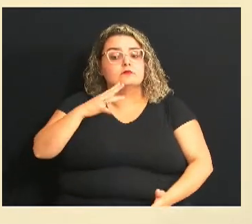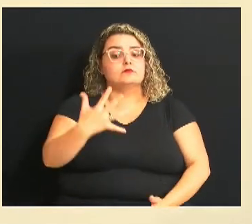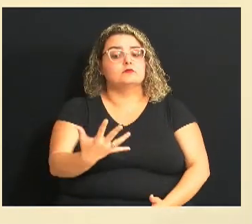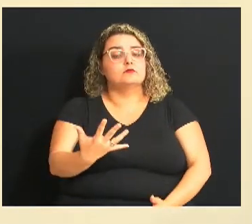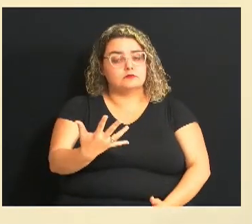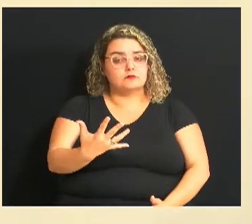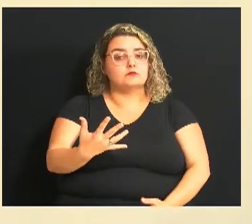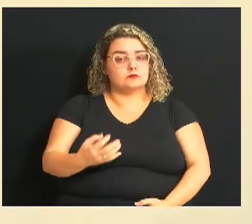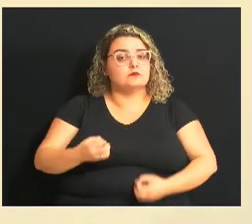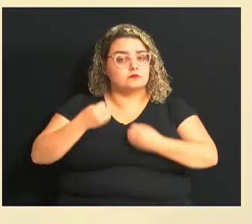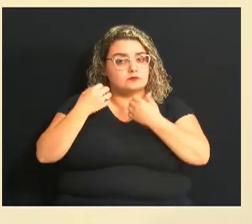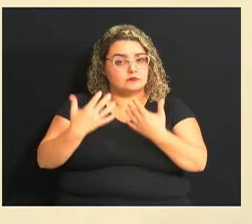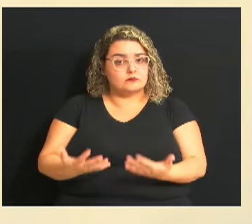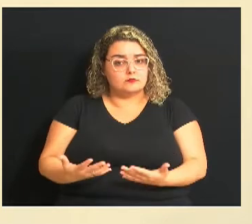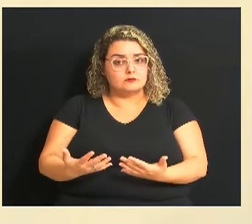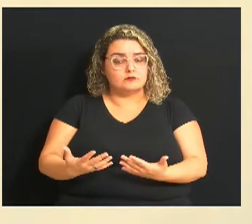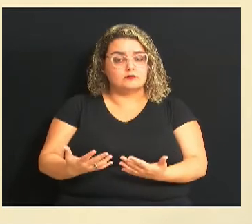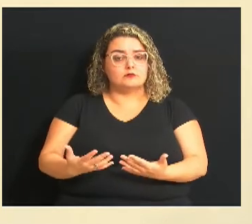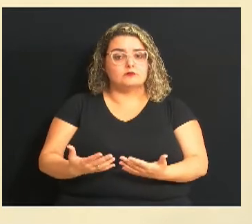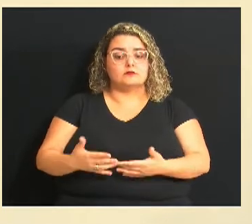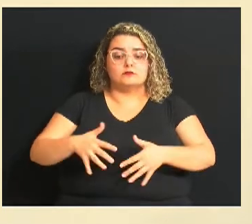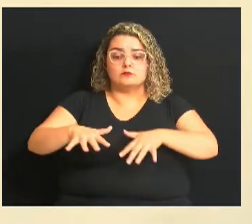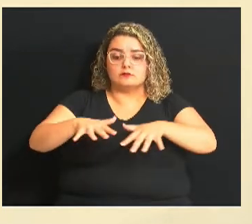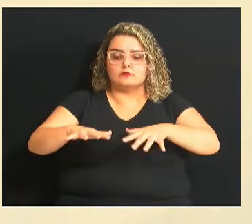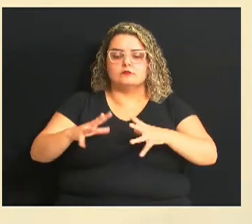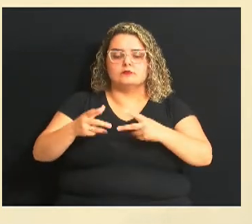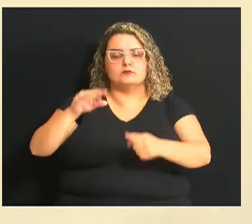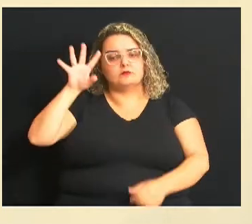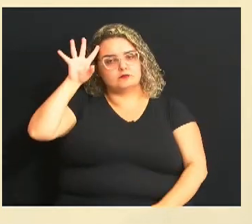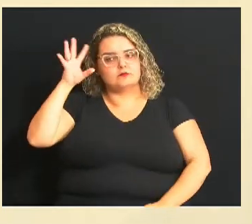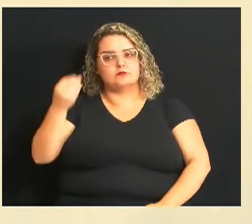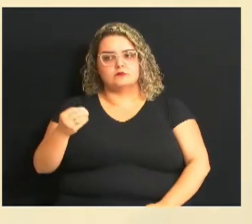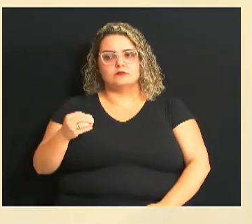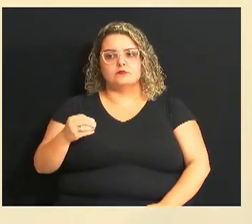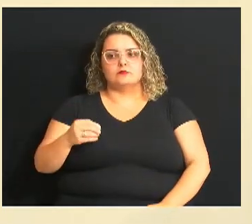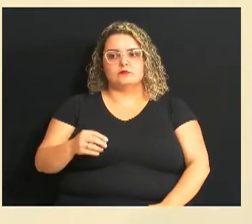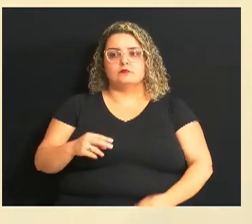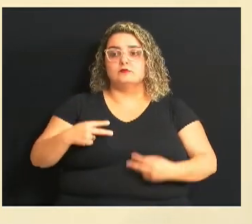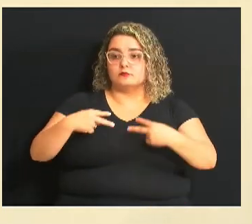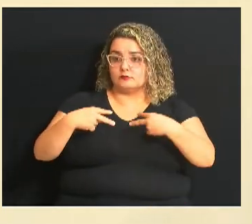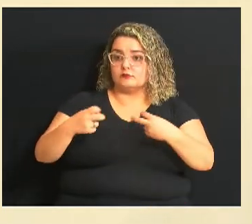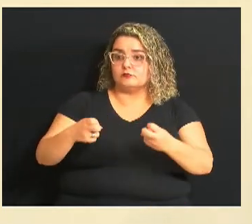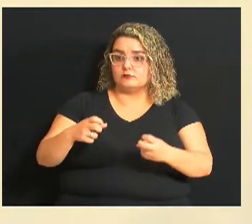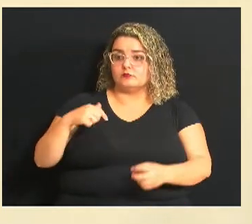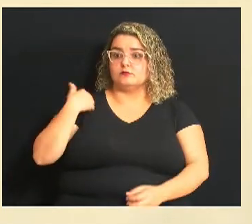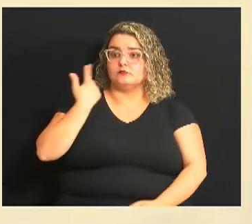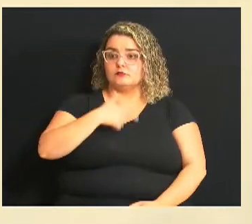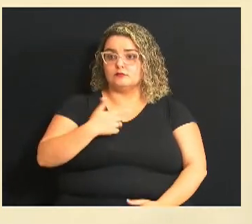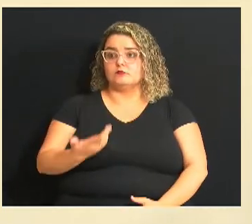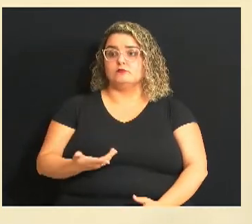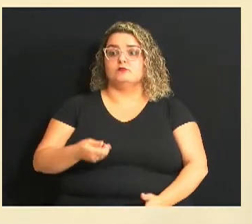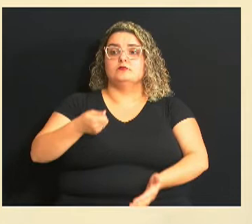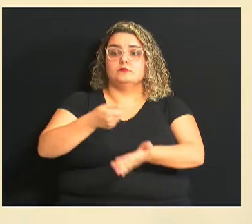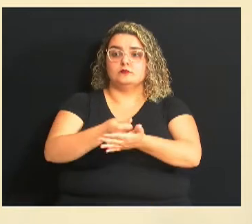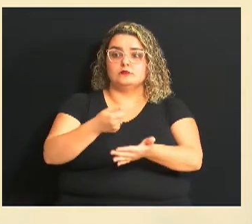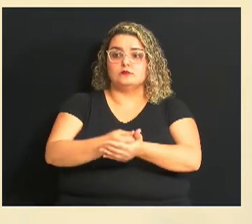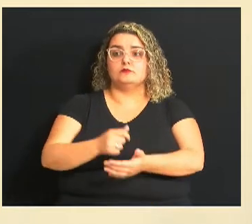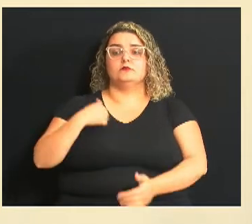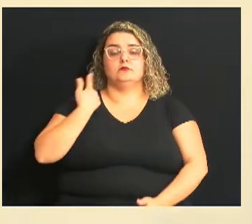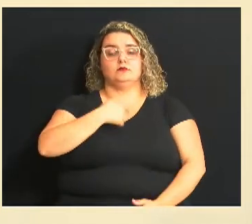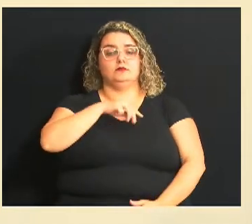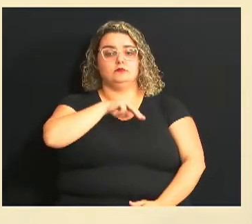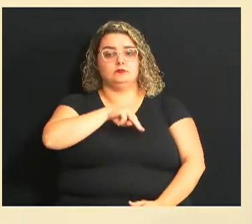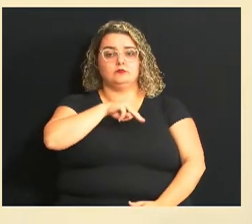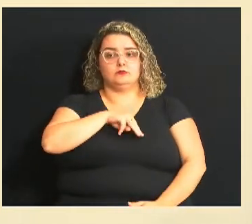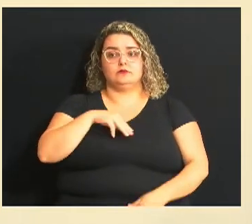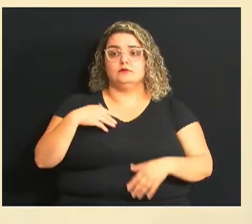problema, mobilizar os seus conhecimentos, a gente vê que a gente está cumprindo nossa missão. E